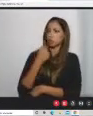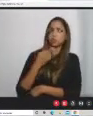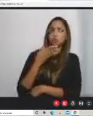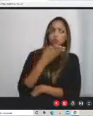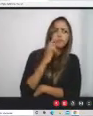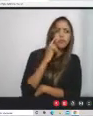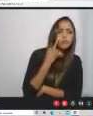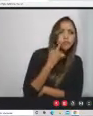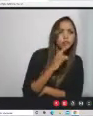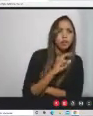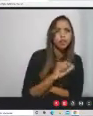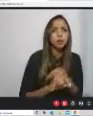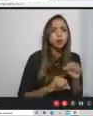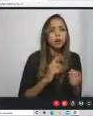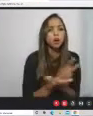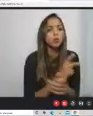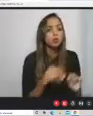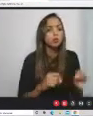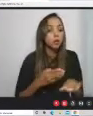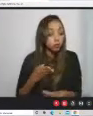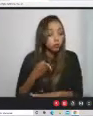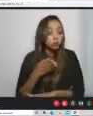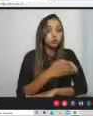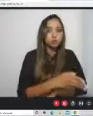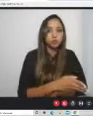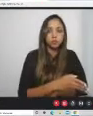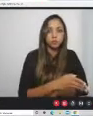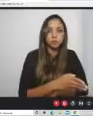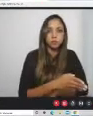por que não faz a vacina da